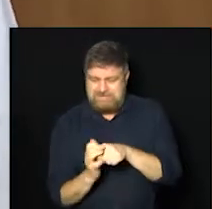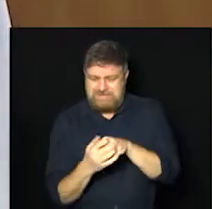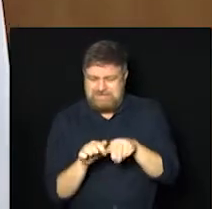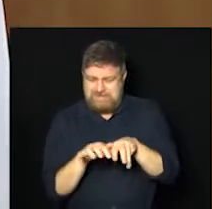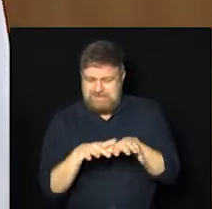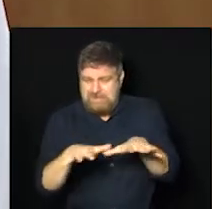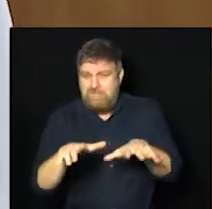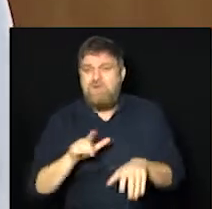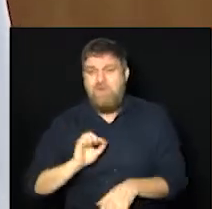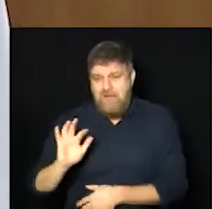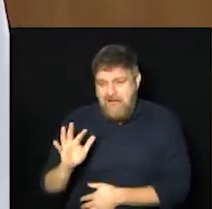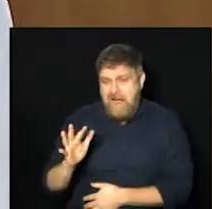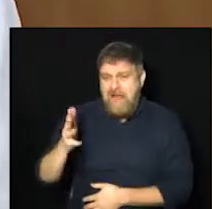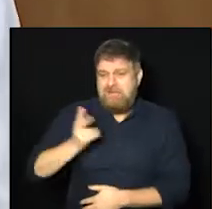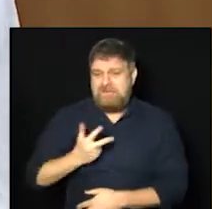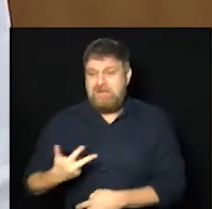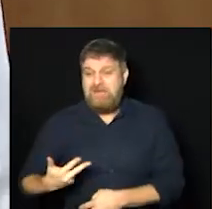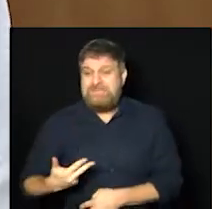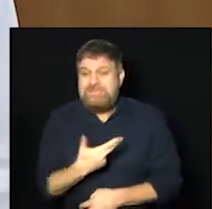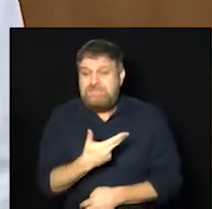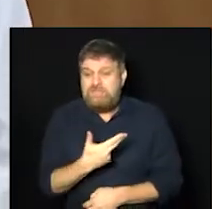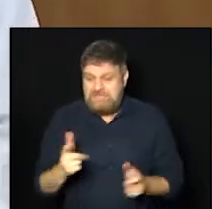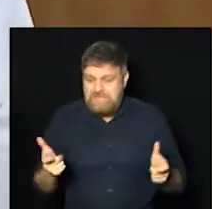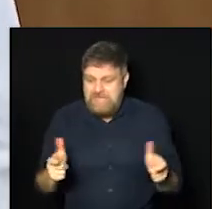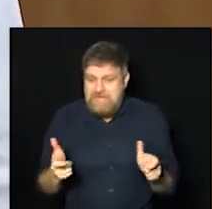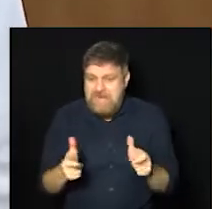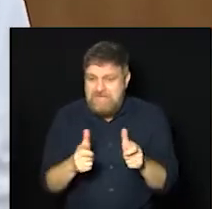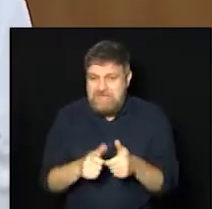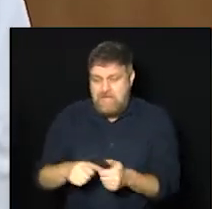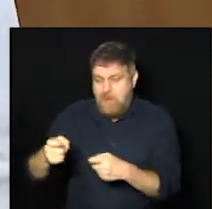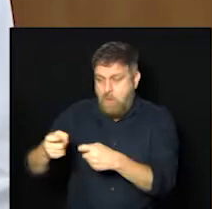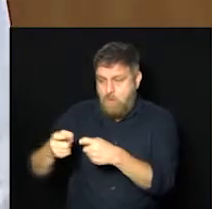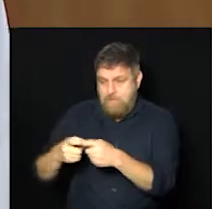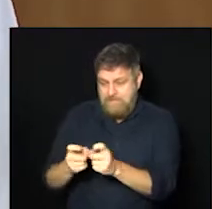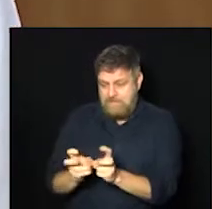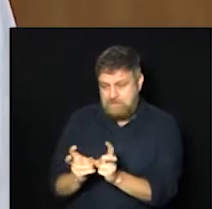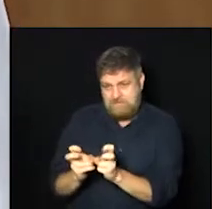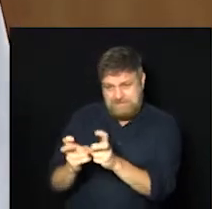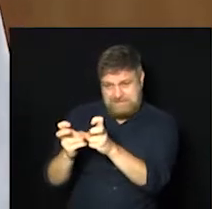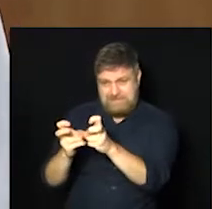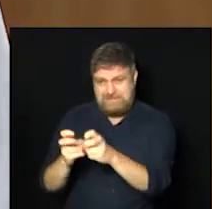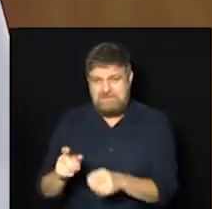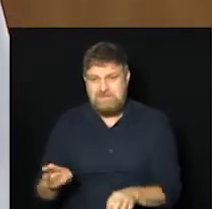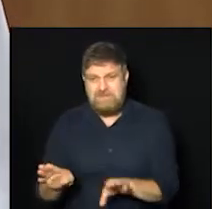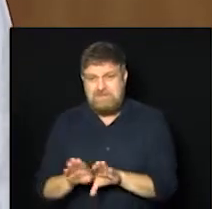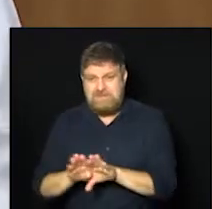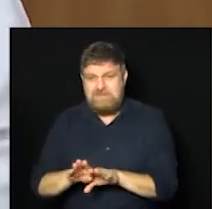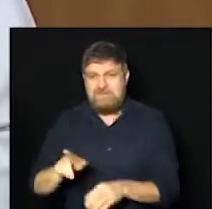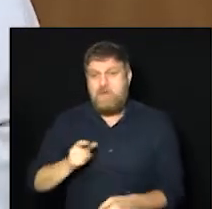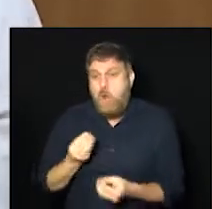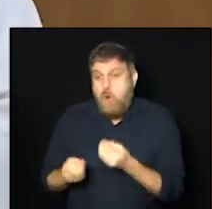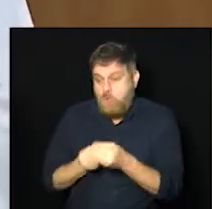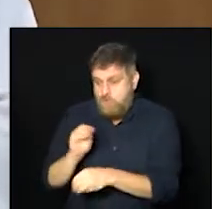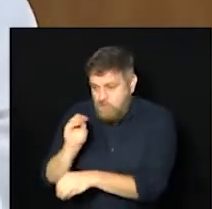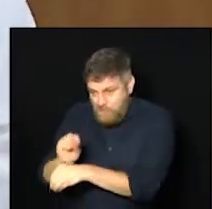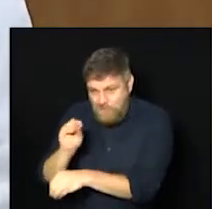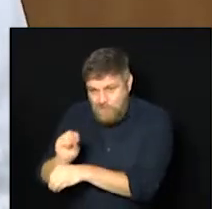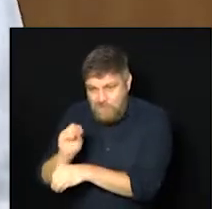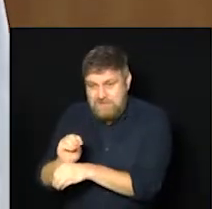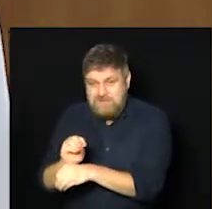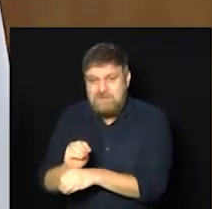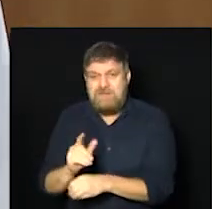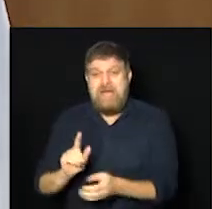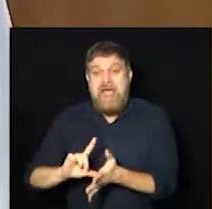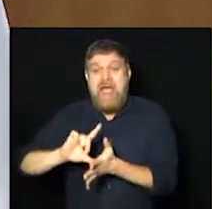uma diminuição das cirurgias e o oncologista, a radioterapia e a oncologia clínica, só é